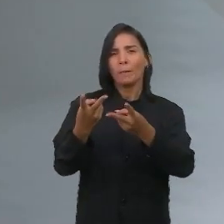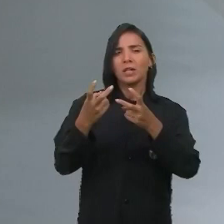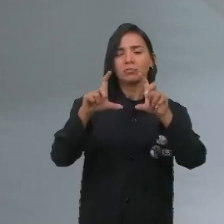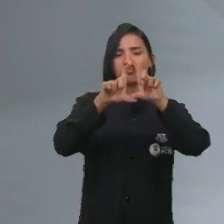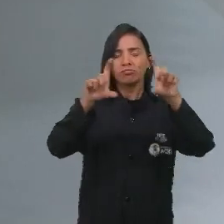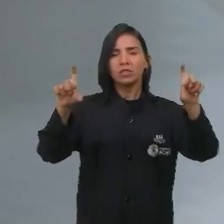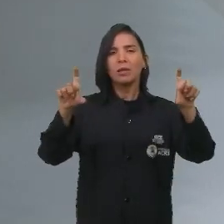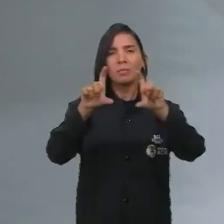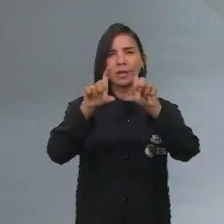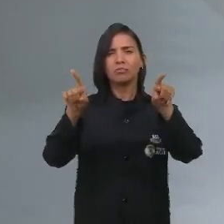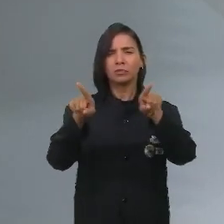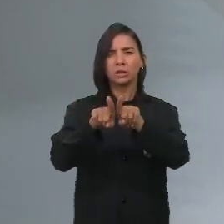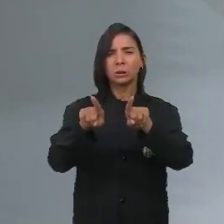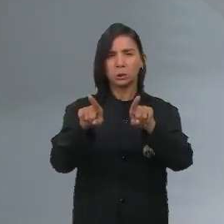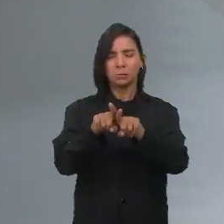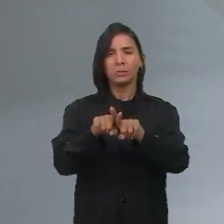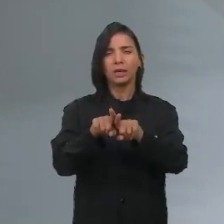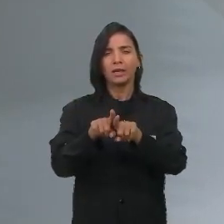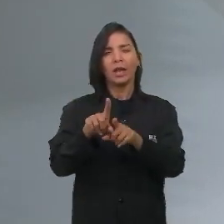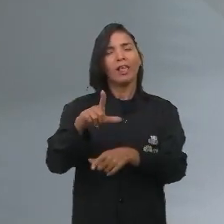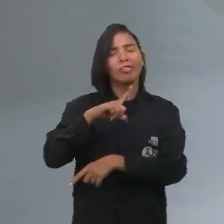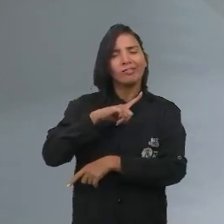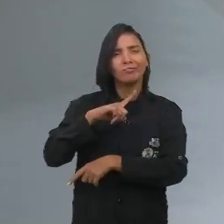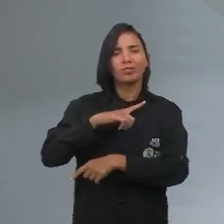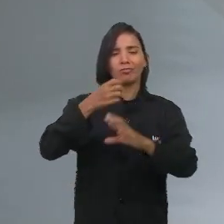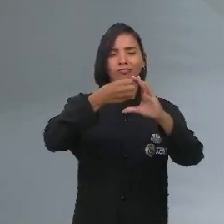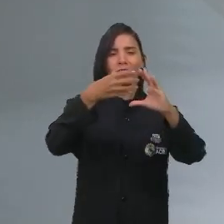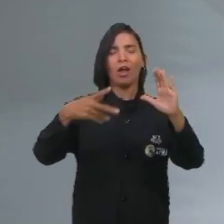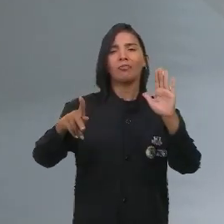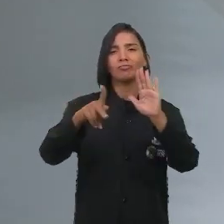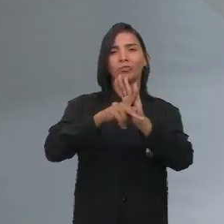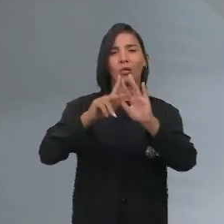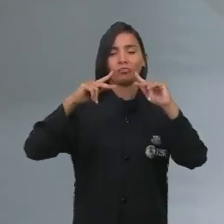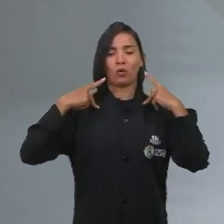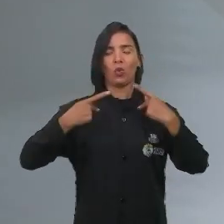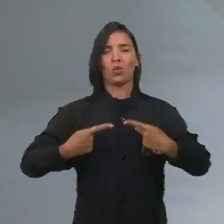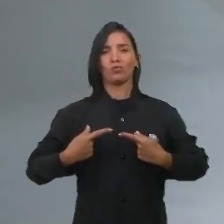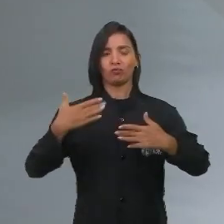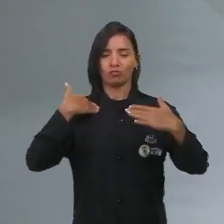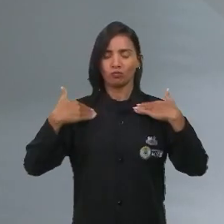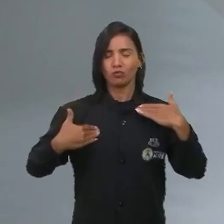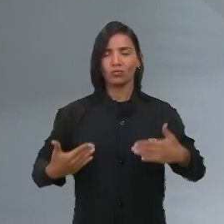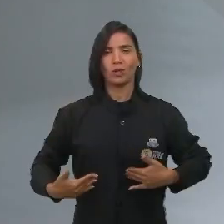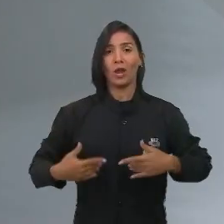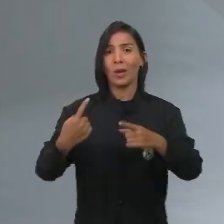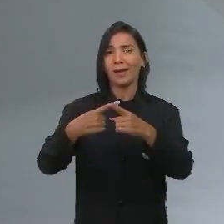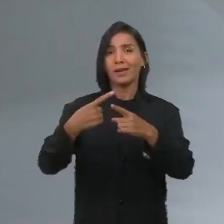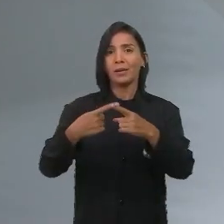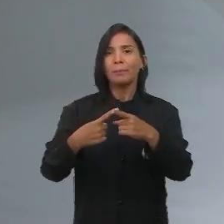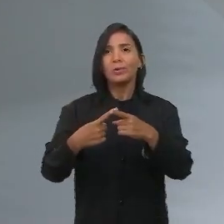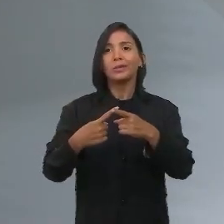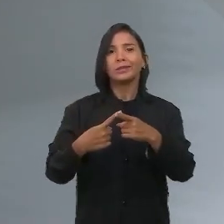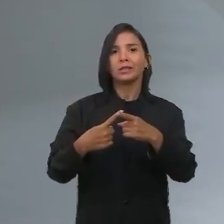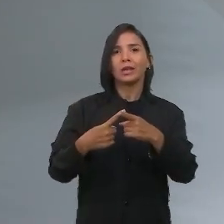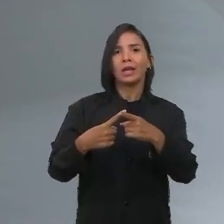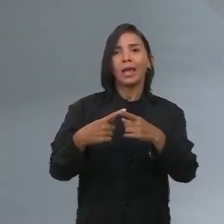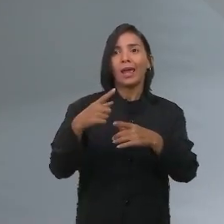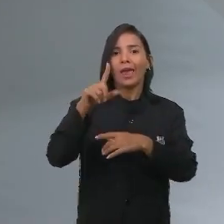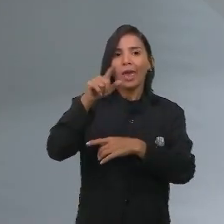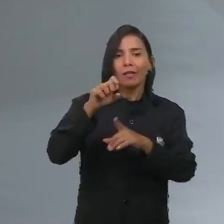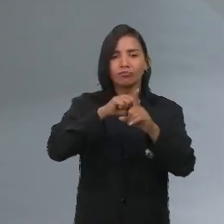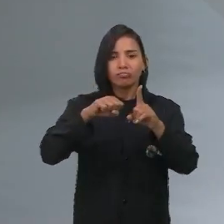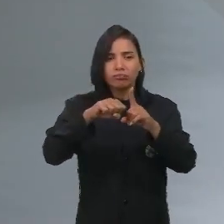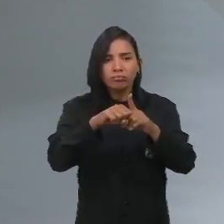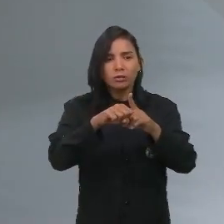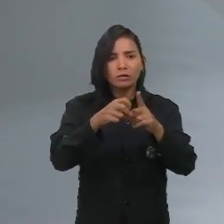da questão, até mesmo as nossas características corpóreas, porque quer queira, quer não, a sociedade,